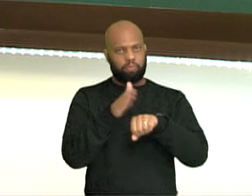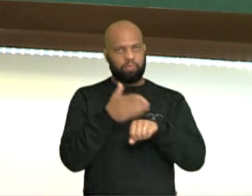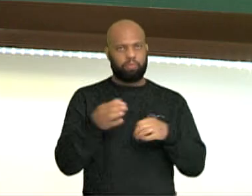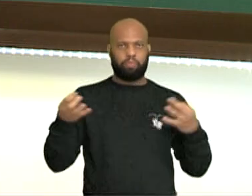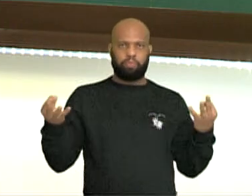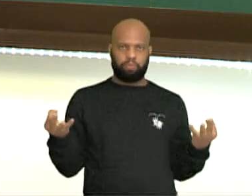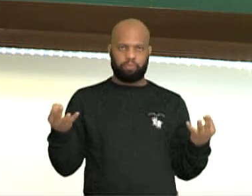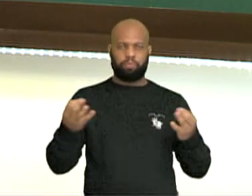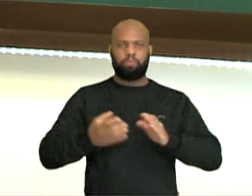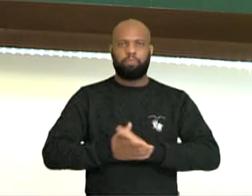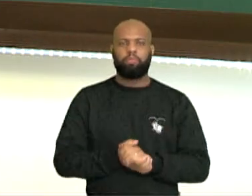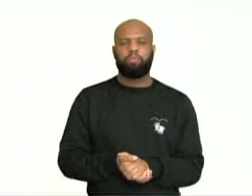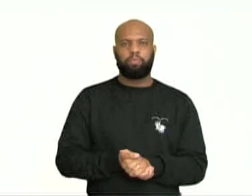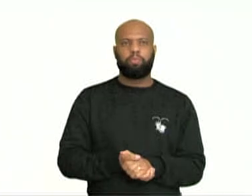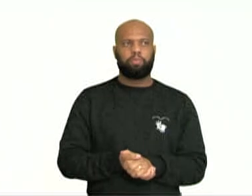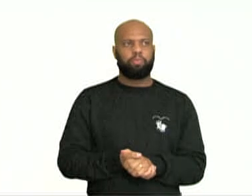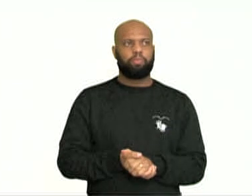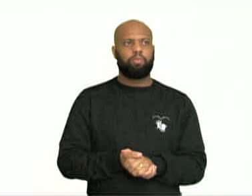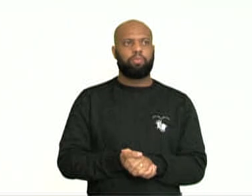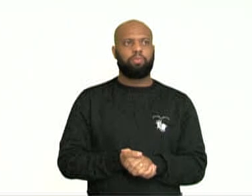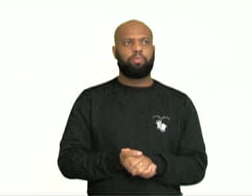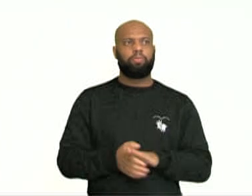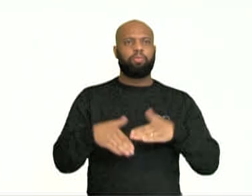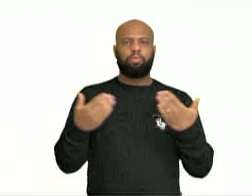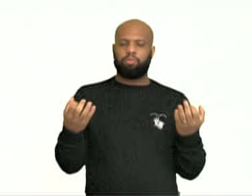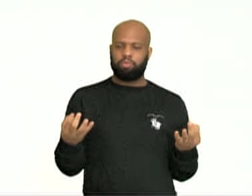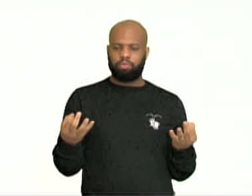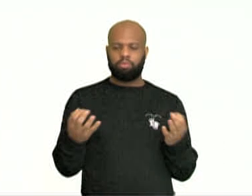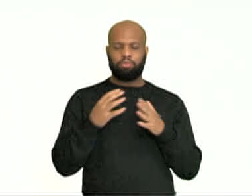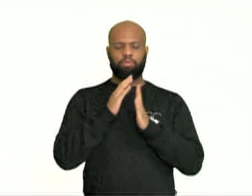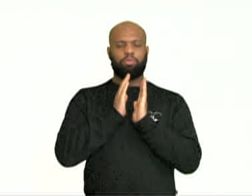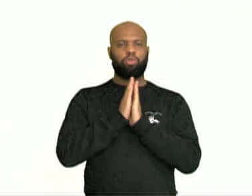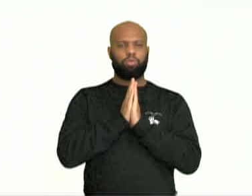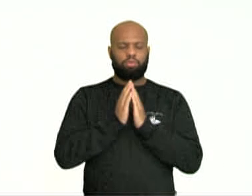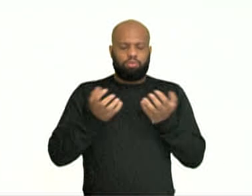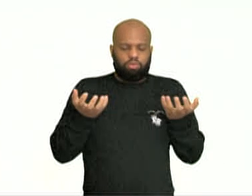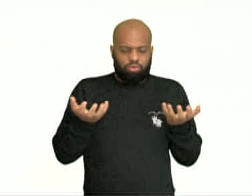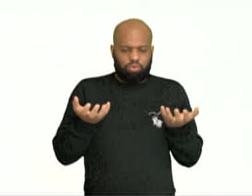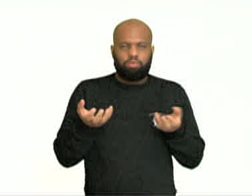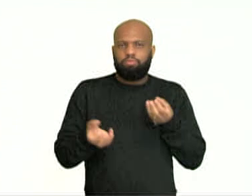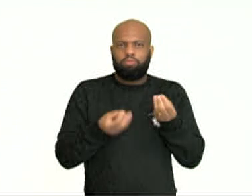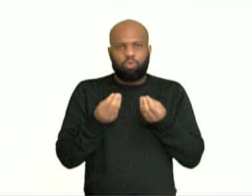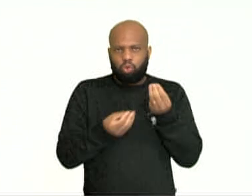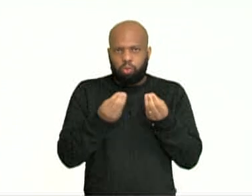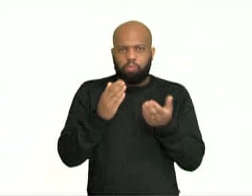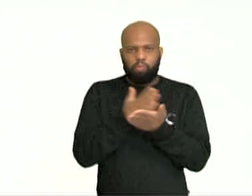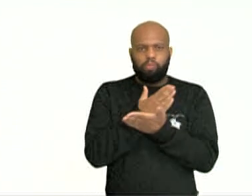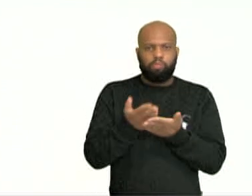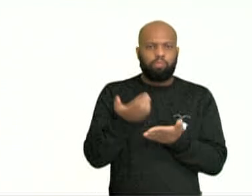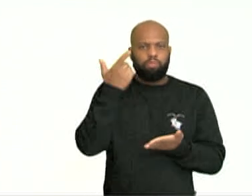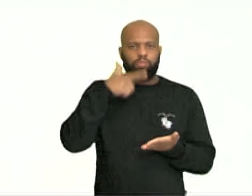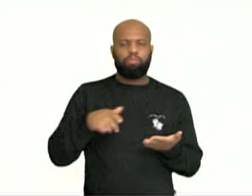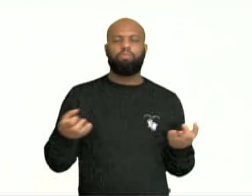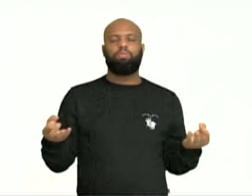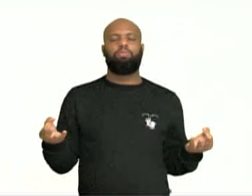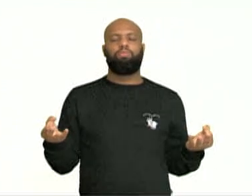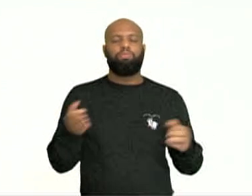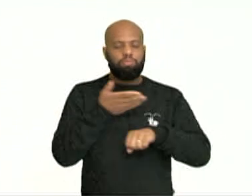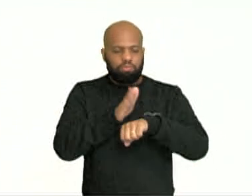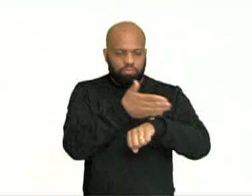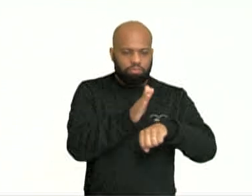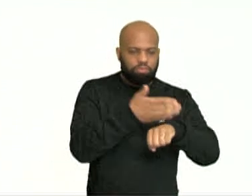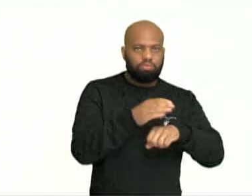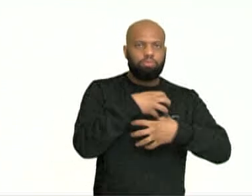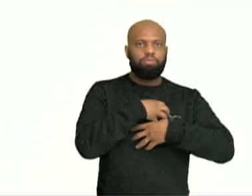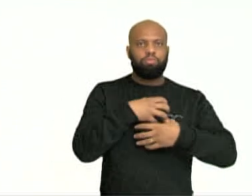yoga, tá? Será que ele é uma forma de meditação? Por que alguns conseguem considerar a prática do yoga como